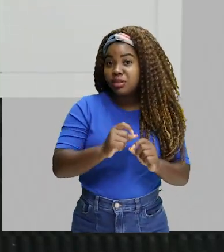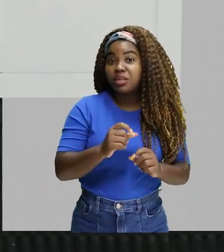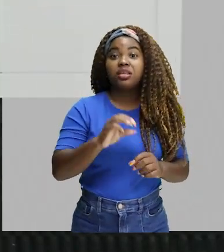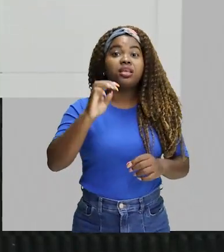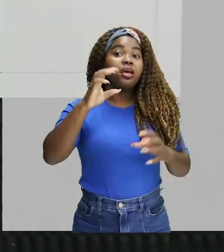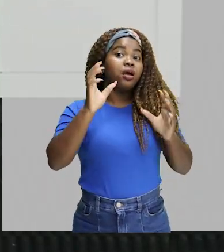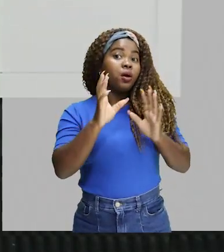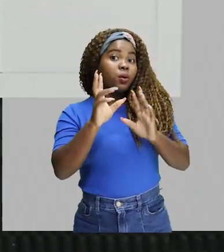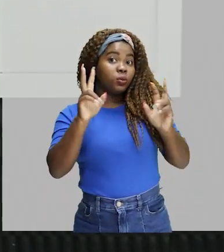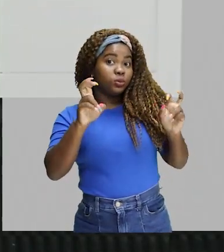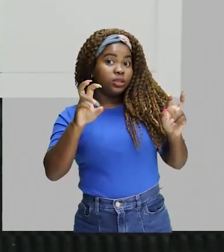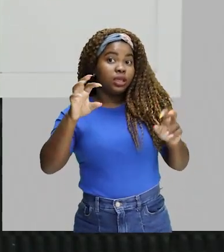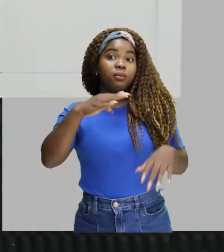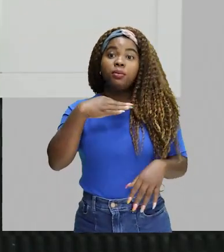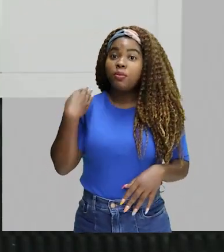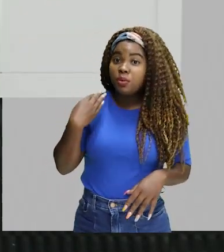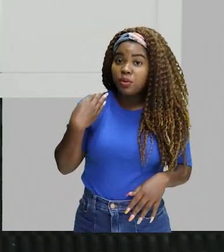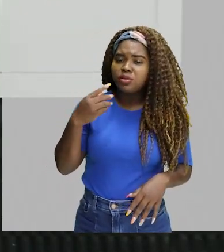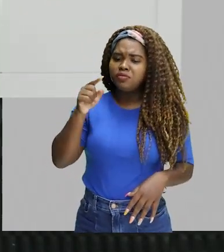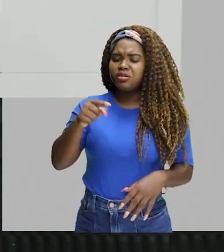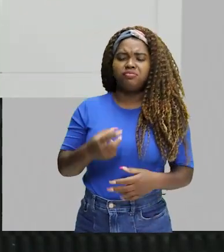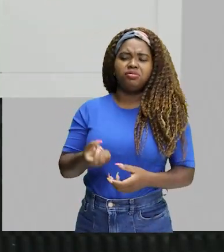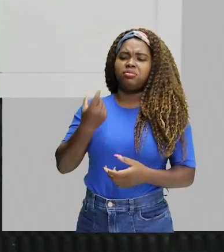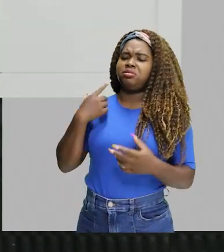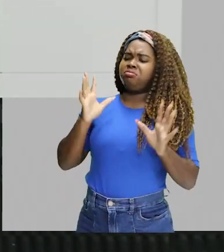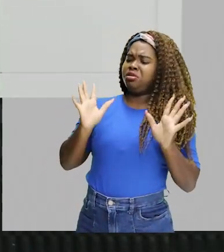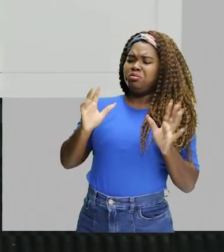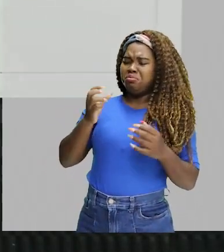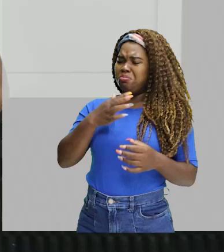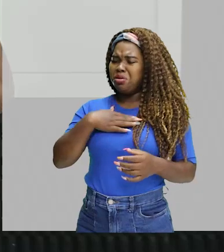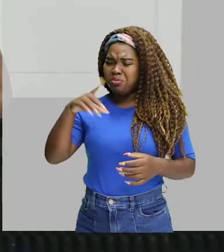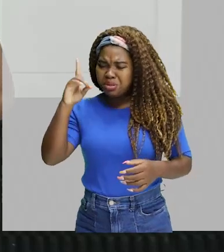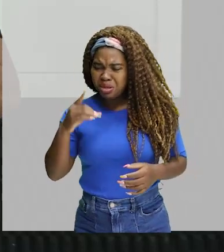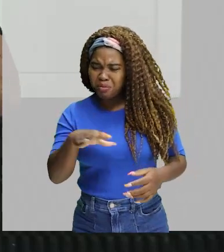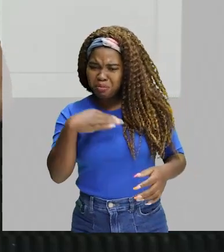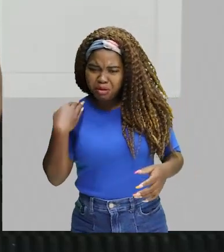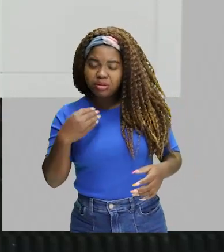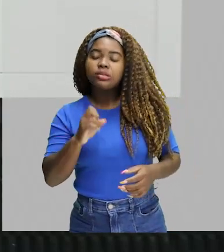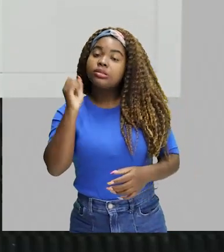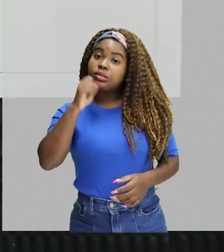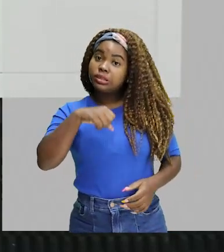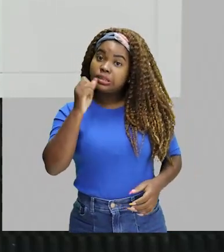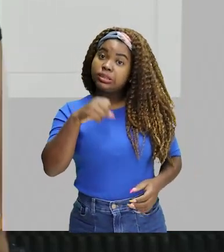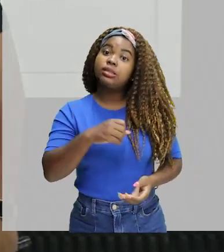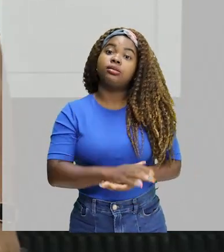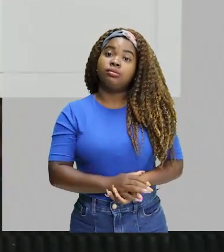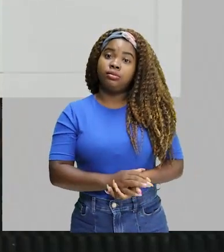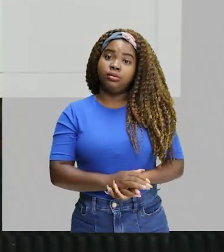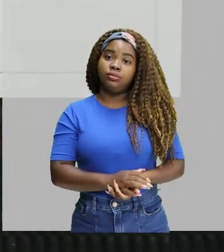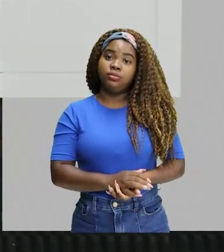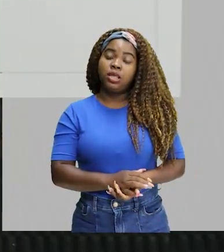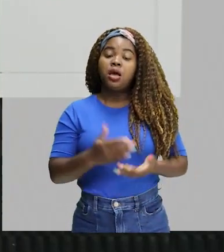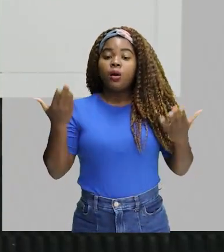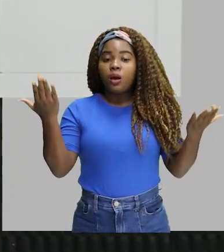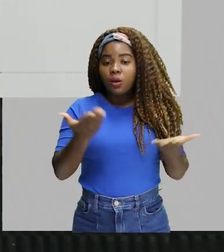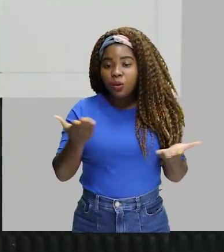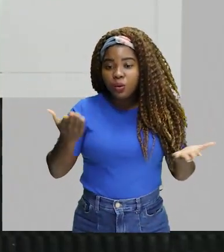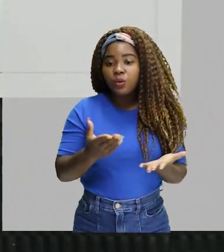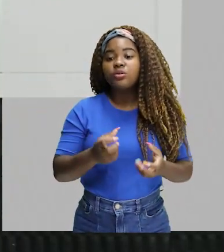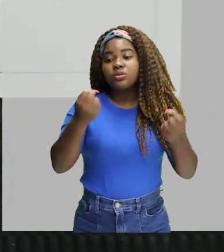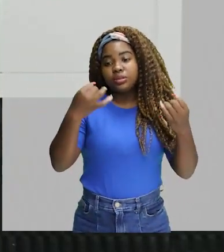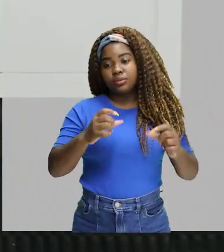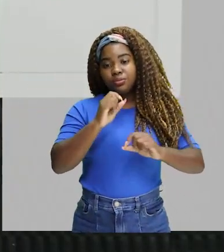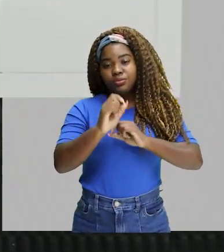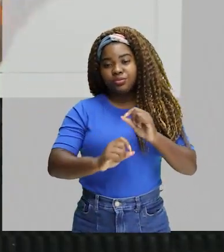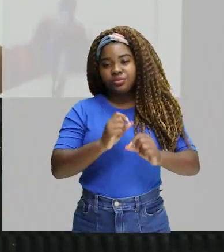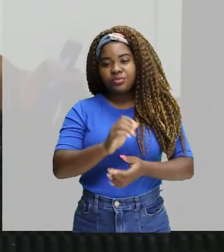fica, vixe, morte, uma coisa meio trash. Não, depende da perspectiva que você observar o fenômeno. Hoje nós vamos falar de uma